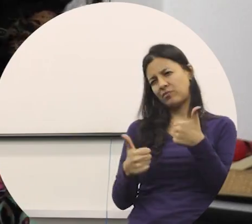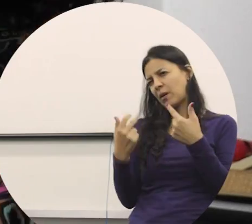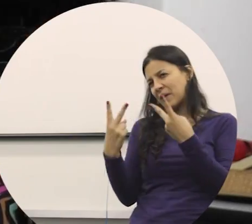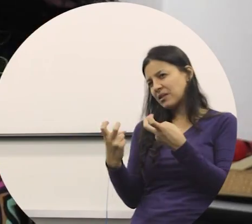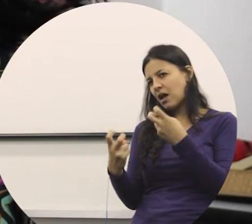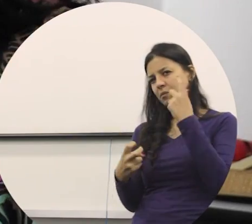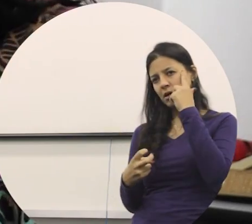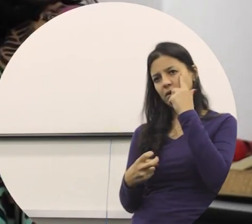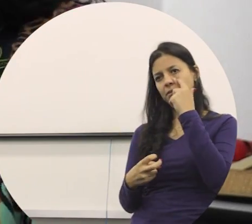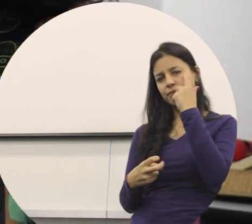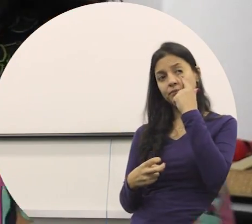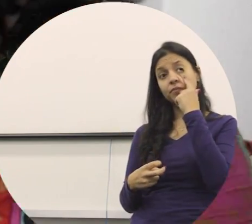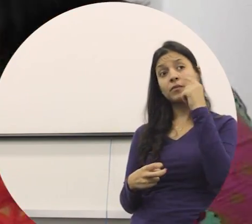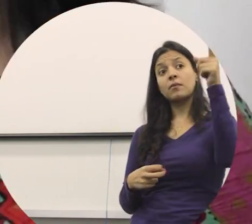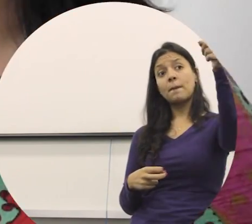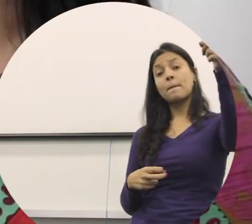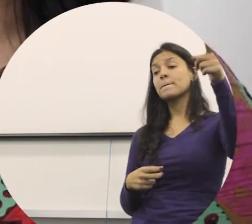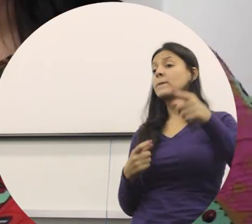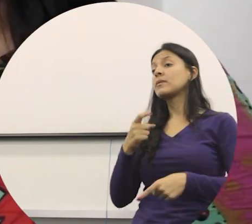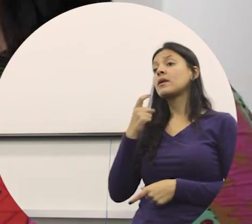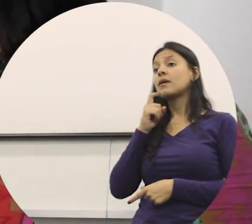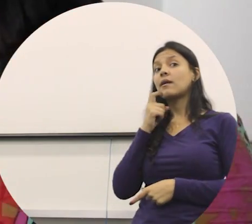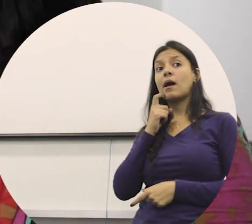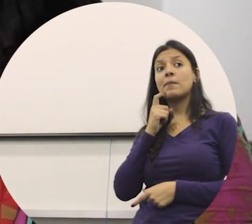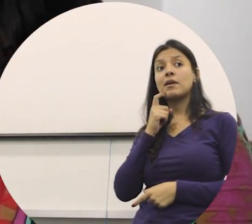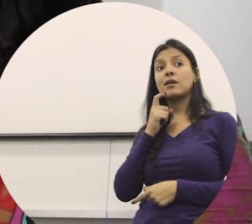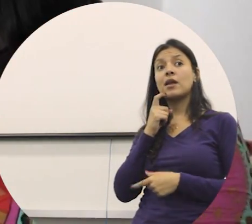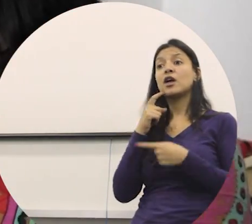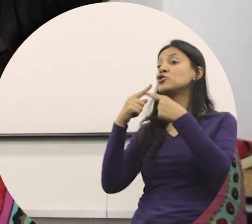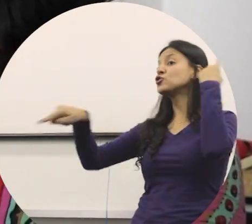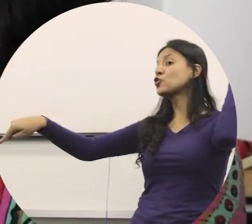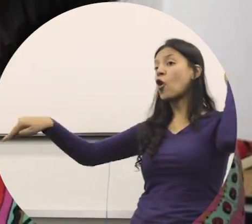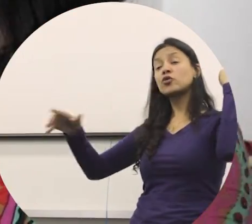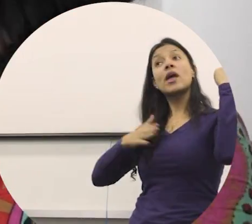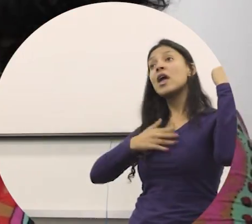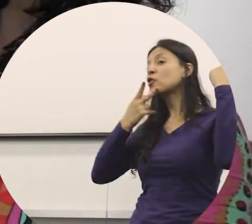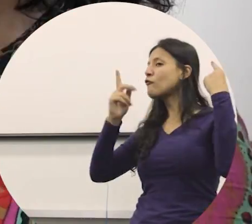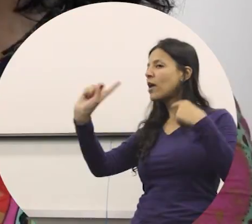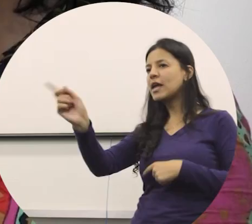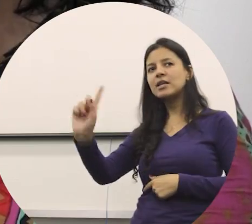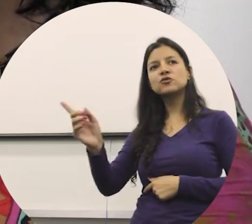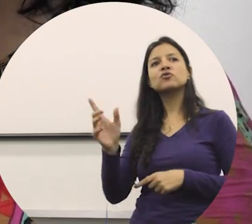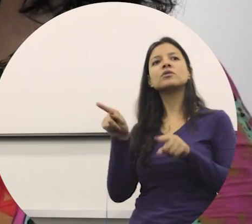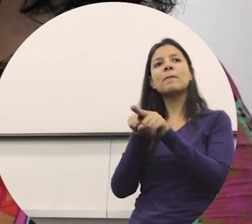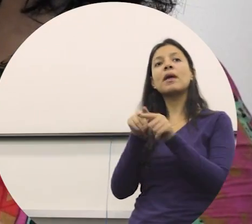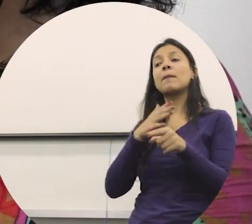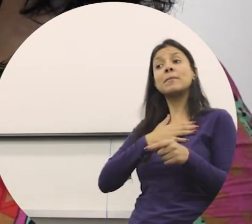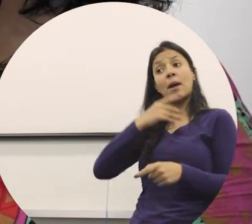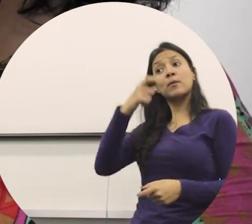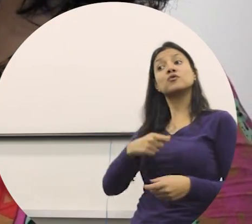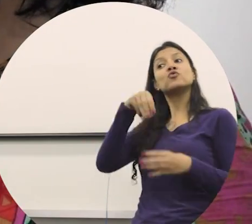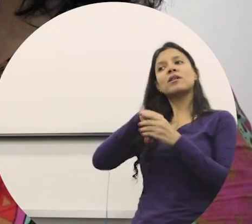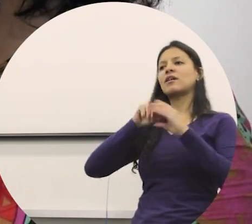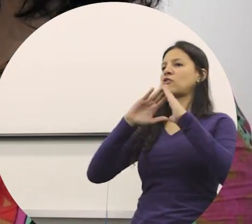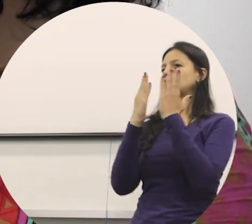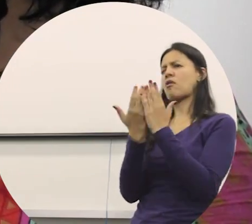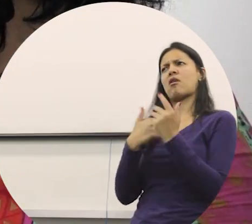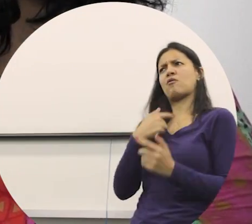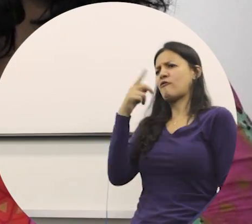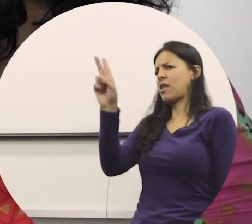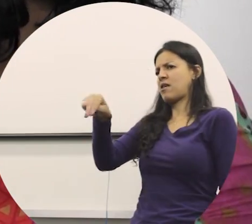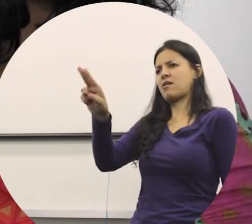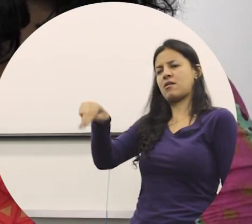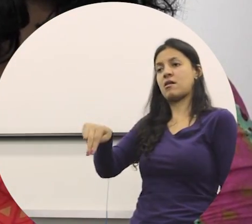Eu acho que esse que não tem nada a ver com a minha fala e nem com a postura dentro da escola. O que às vezes